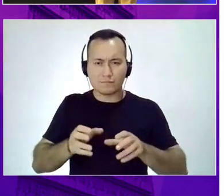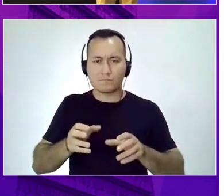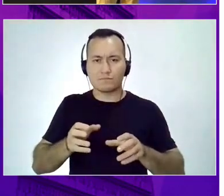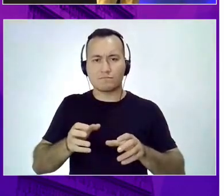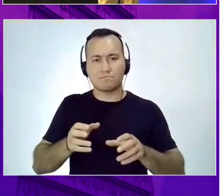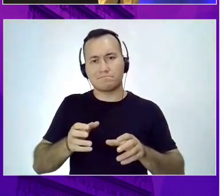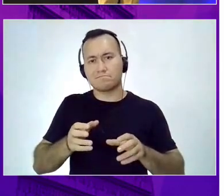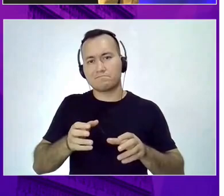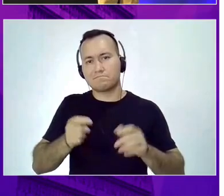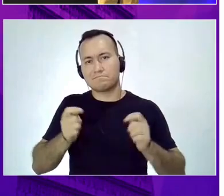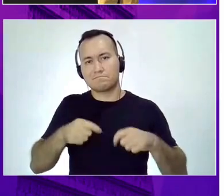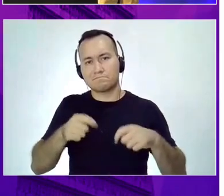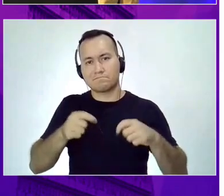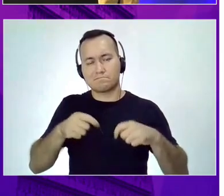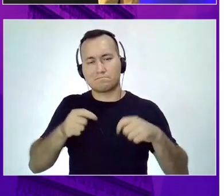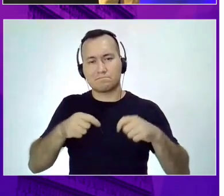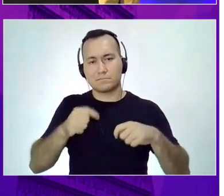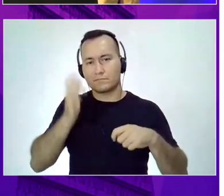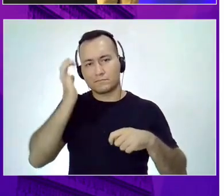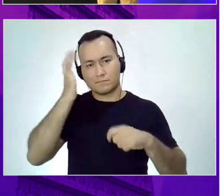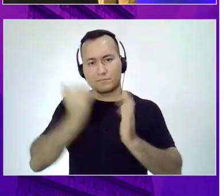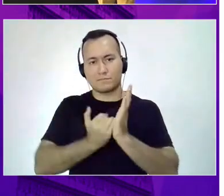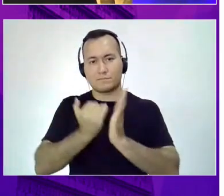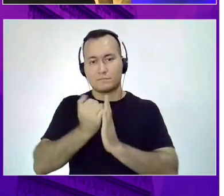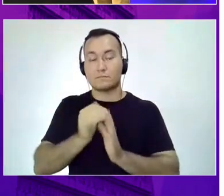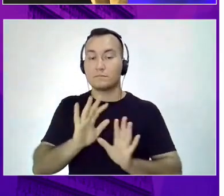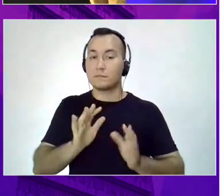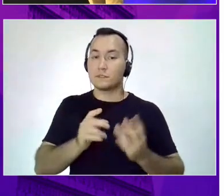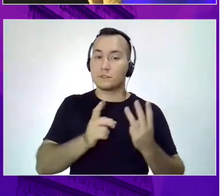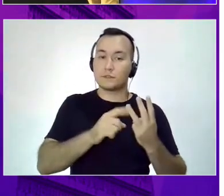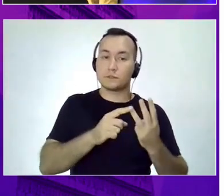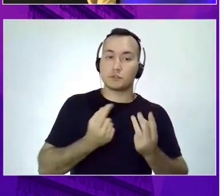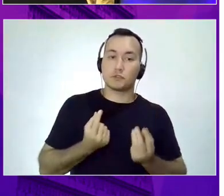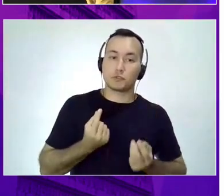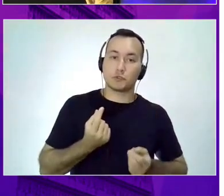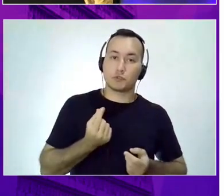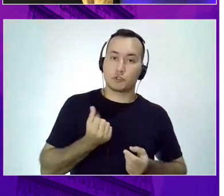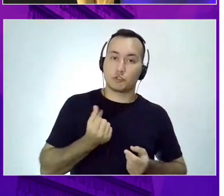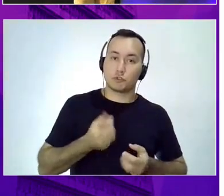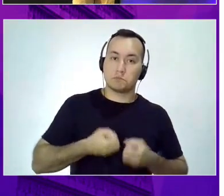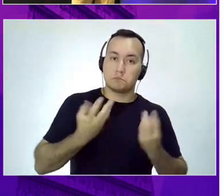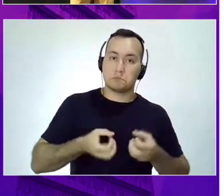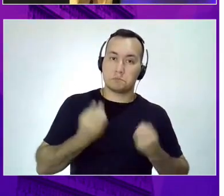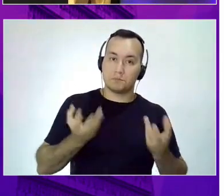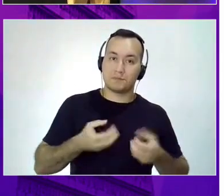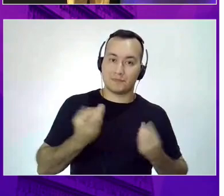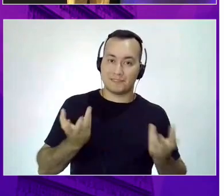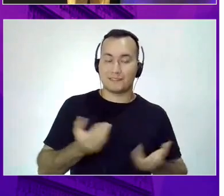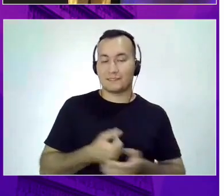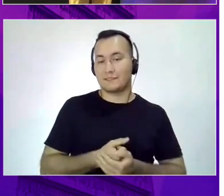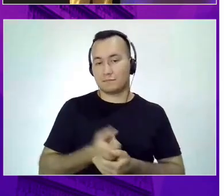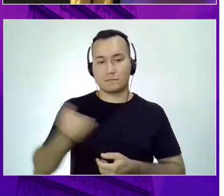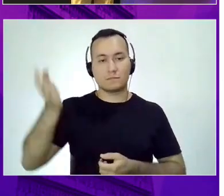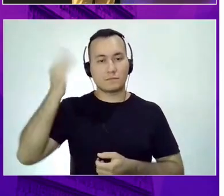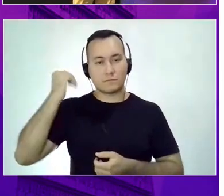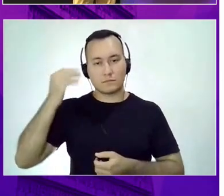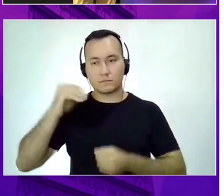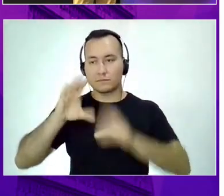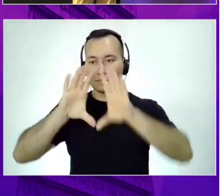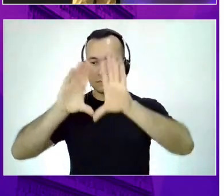o Safe2Pay já nasceu na nuvem, então essa aplicação também já nasceu, assim como as outras aplicações do